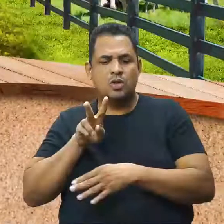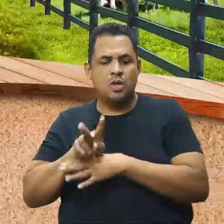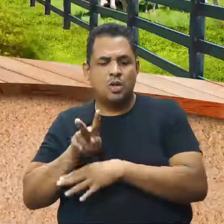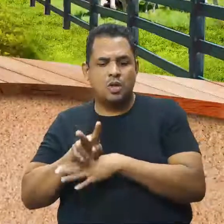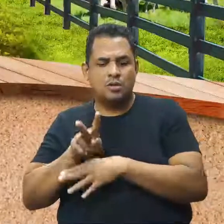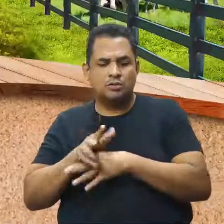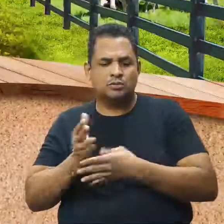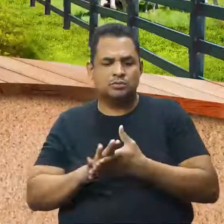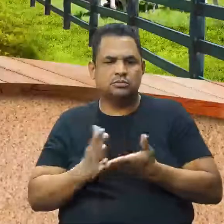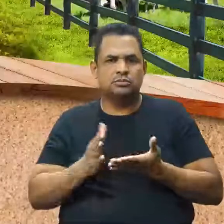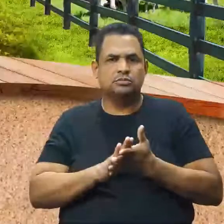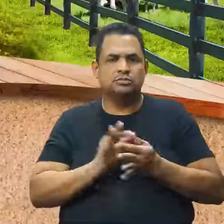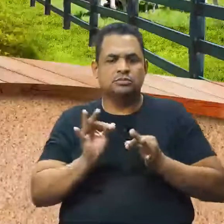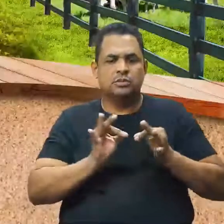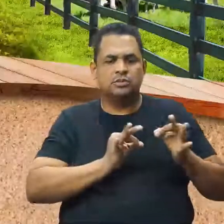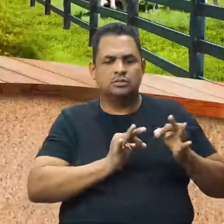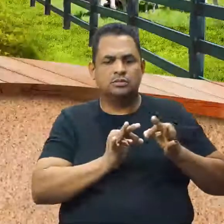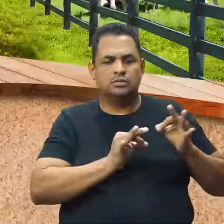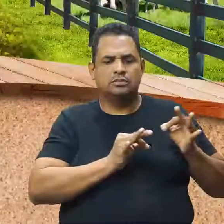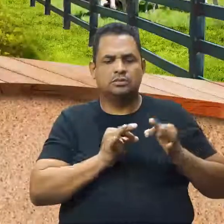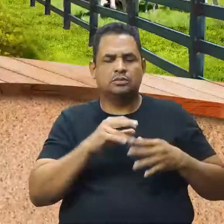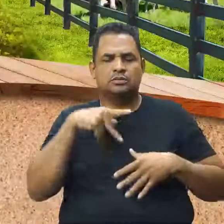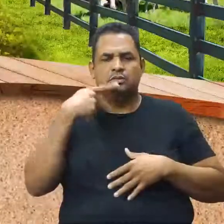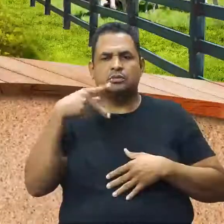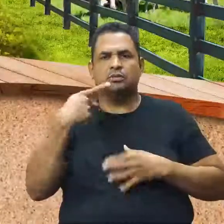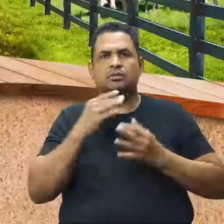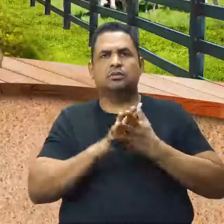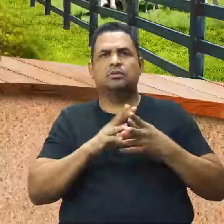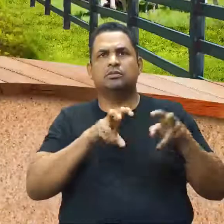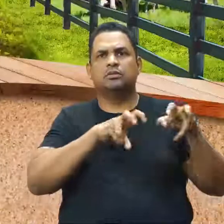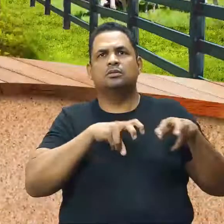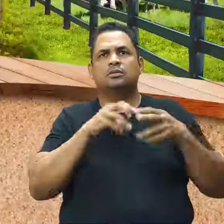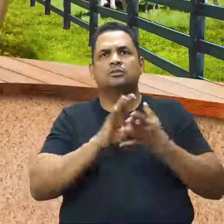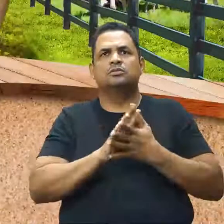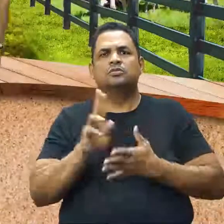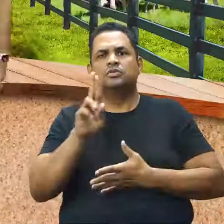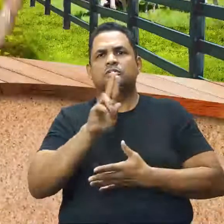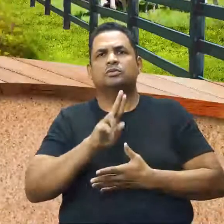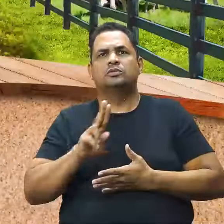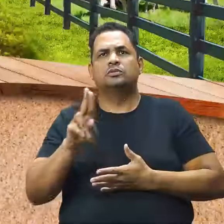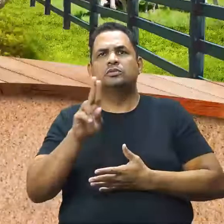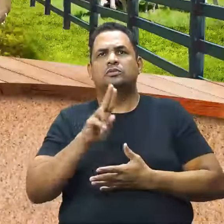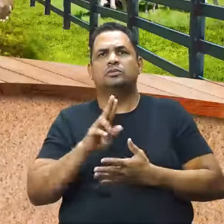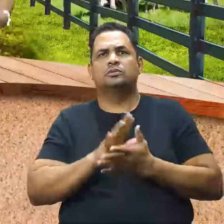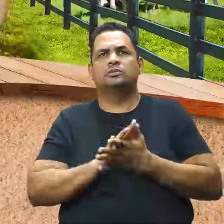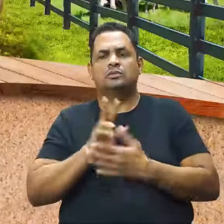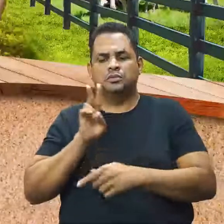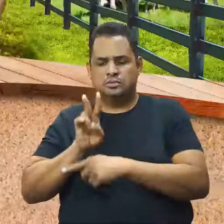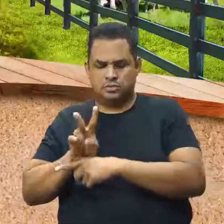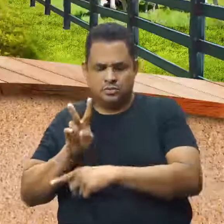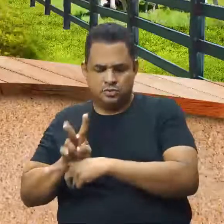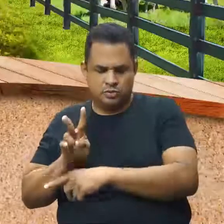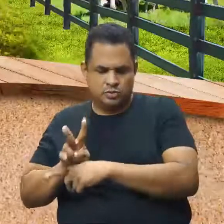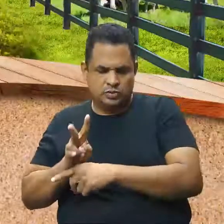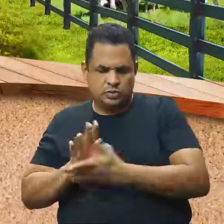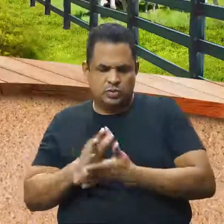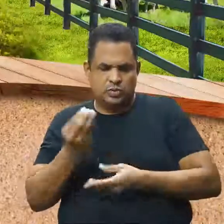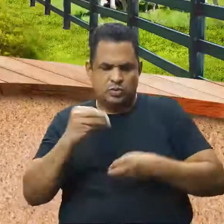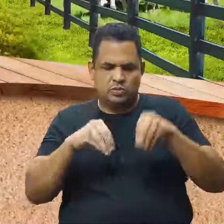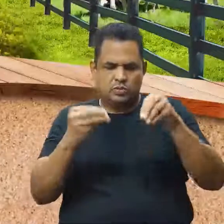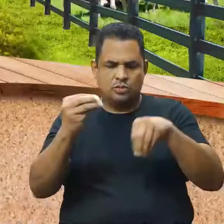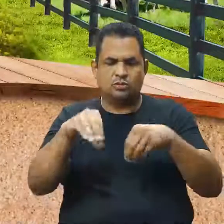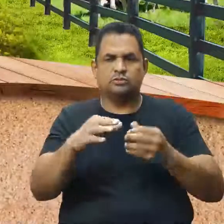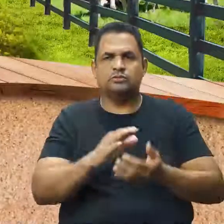manejos. Falando de agricultura, a palavra técnica que nós utilizamos são tratos culturais. E esses